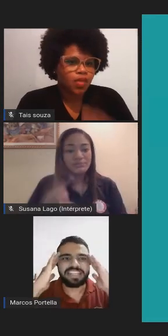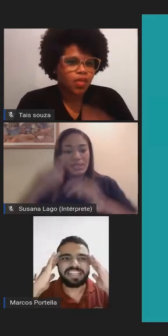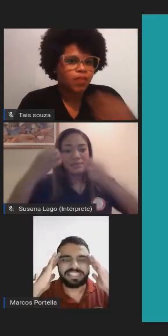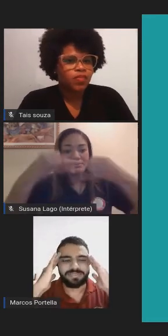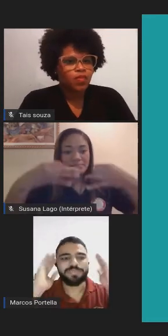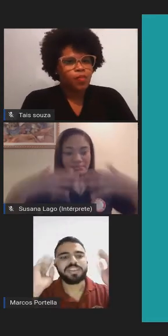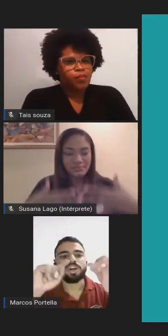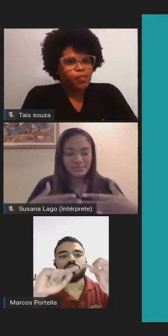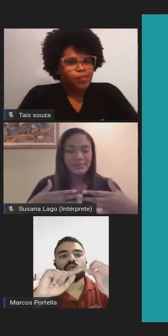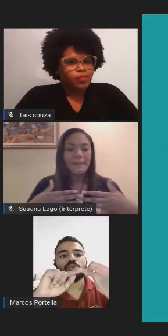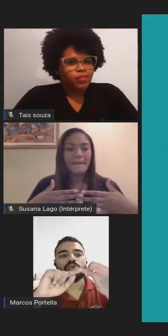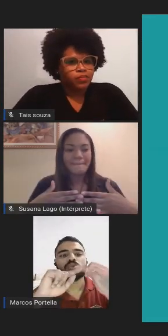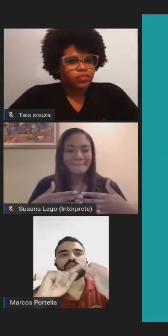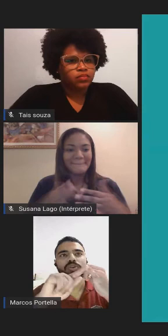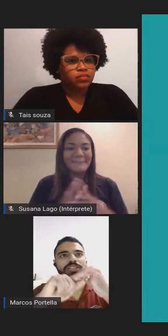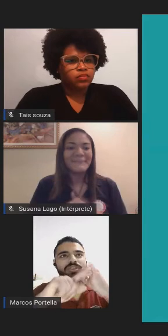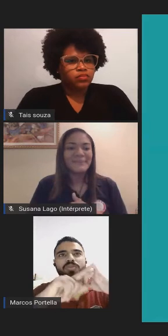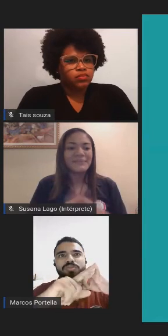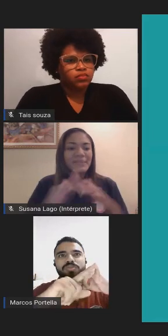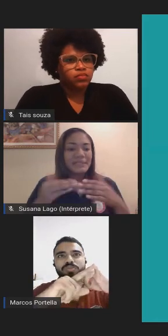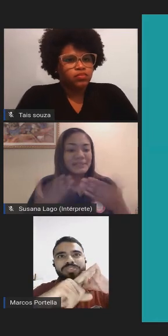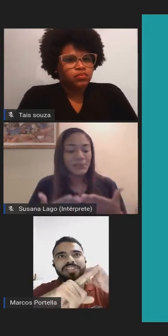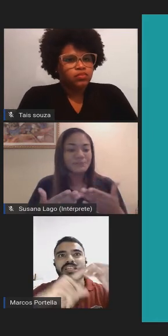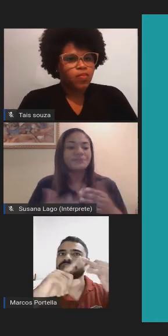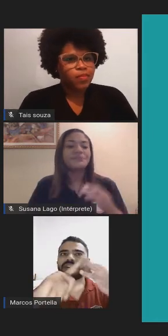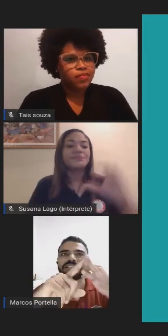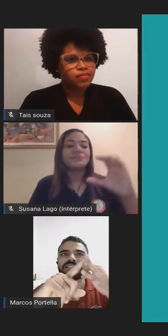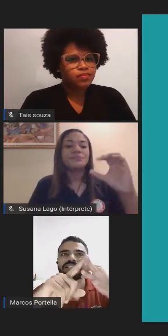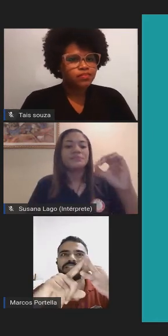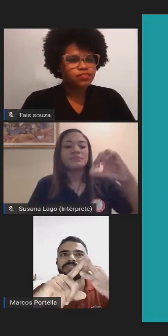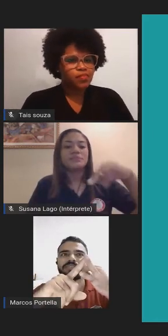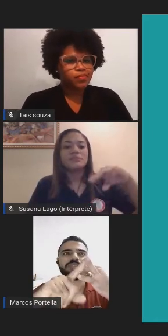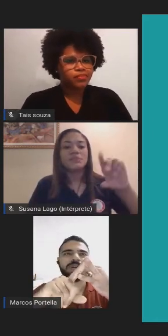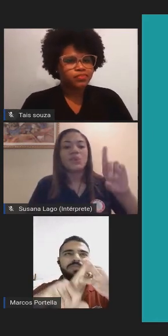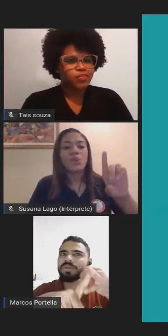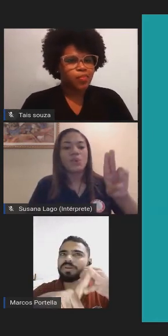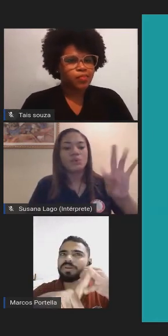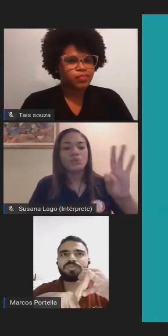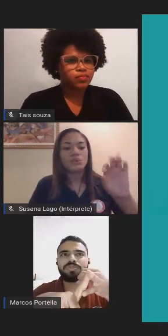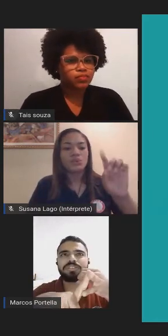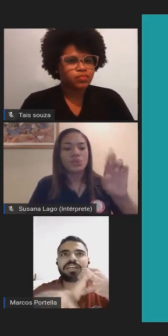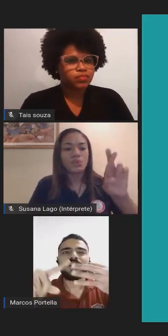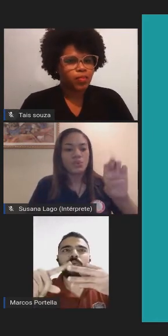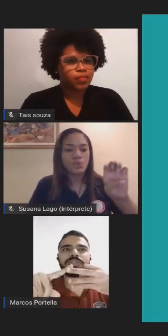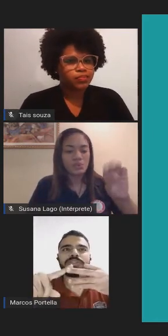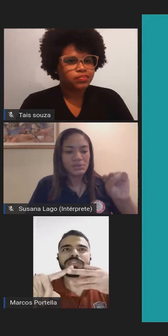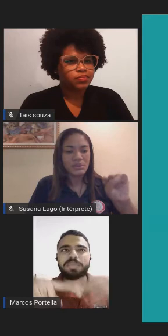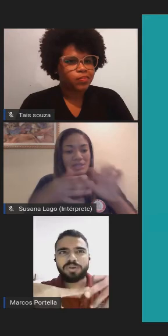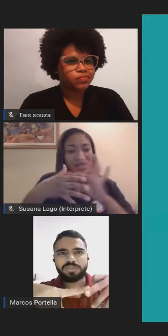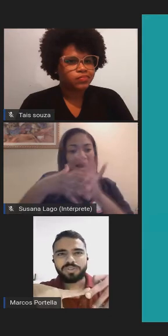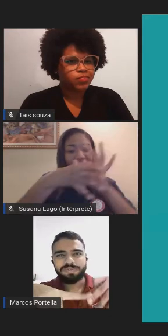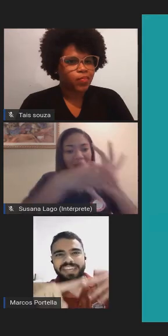Então entenda isso. Condutores conduzem, isolantes isolam, não conduzem.